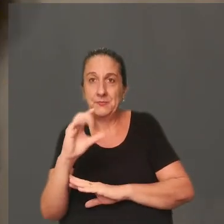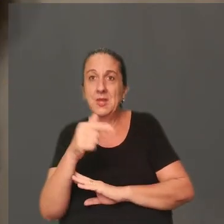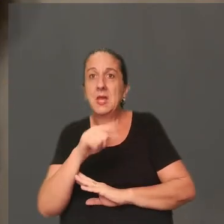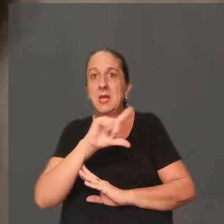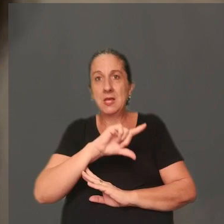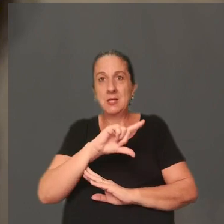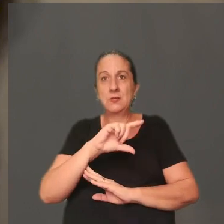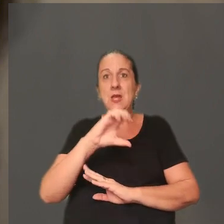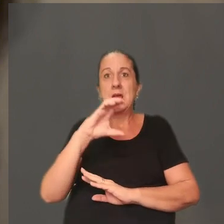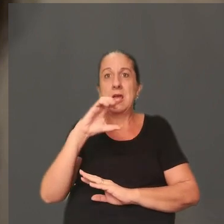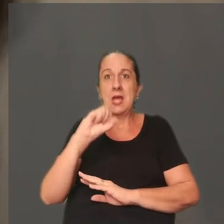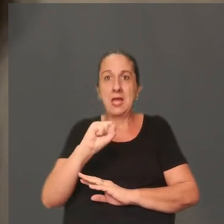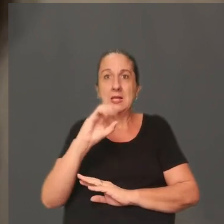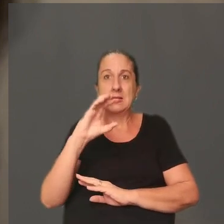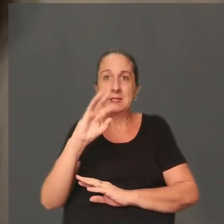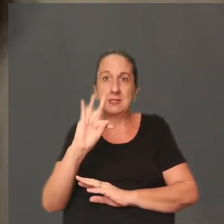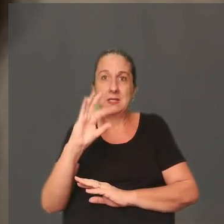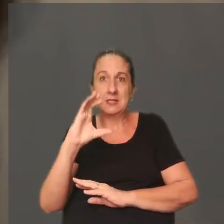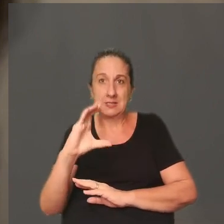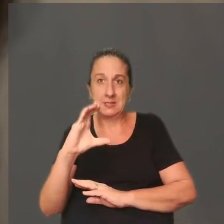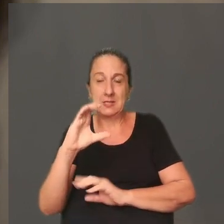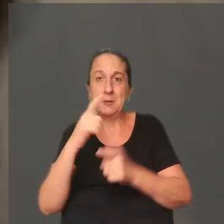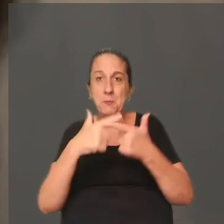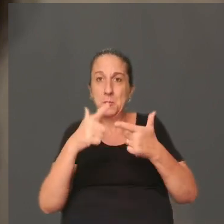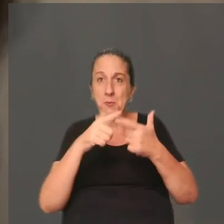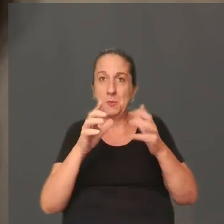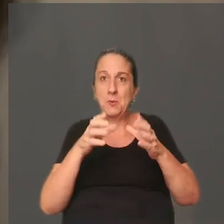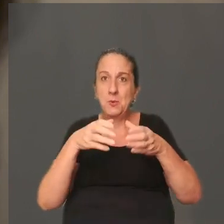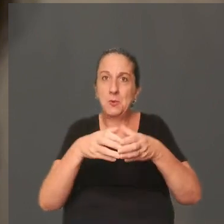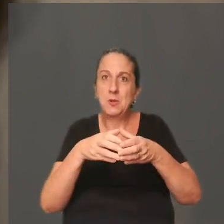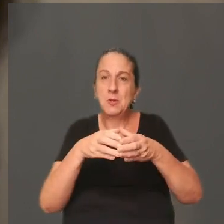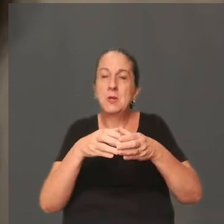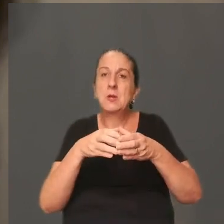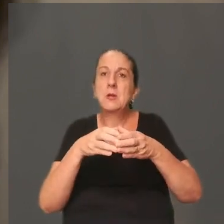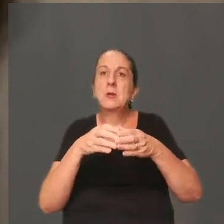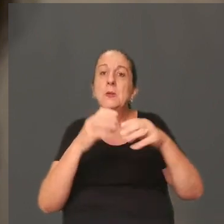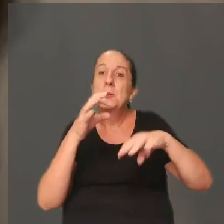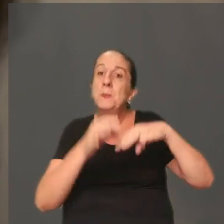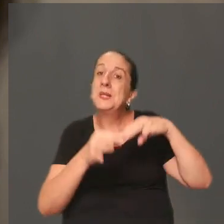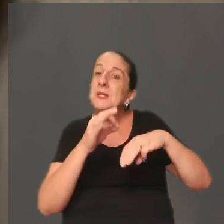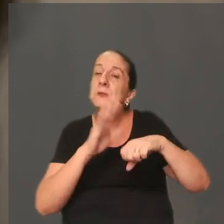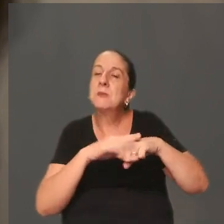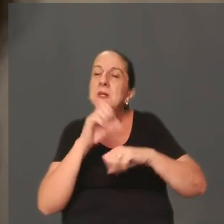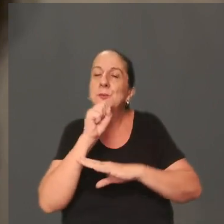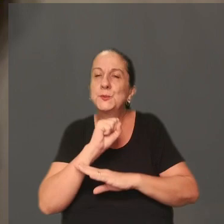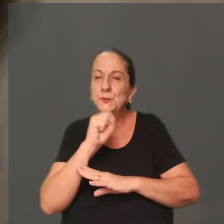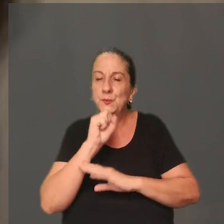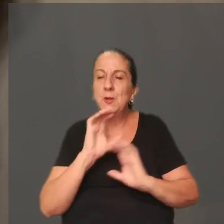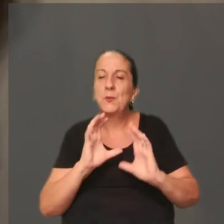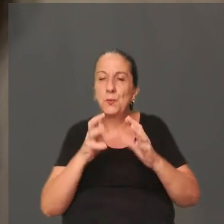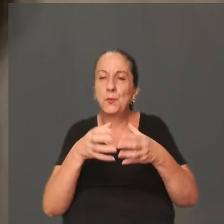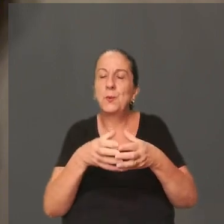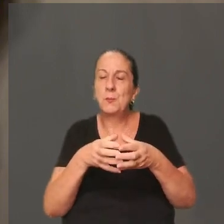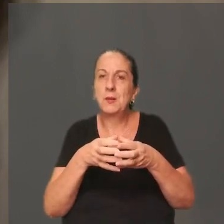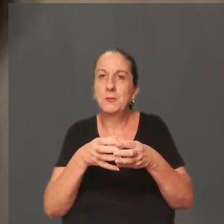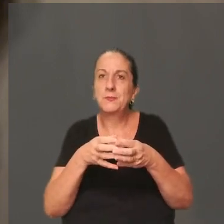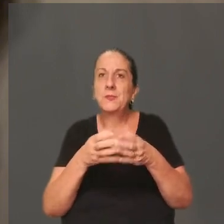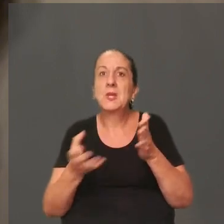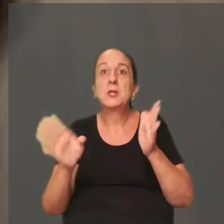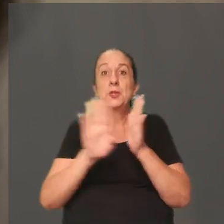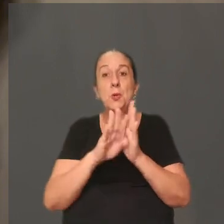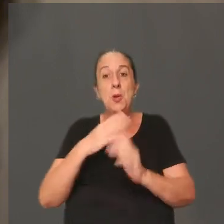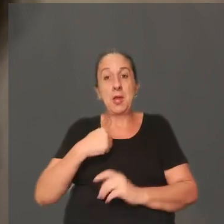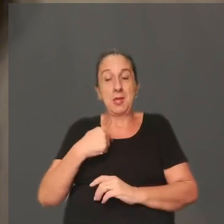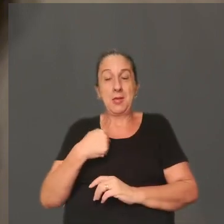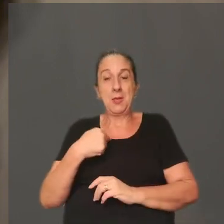antes a SDC, a Seção de Dissídios Coletivos, era formada pelos ministros mais antigos. um grupo